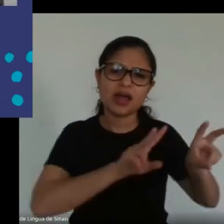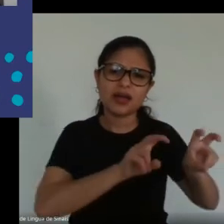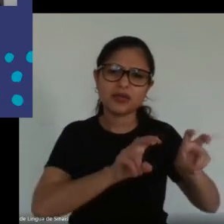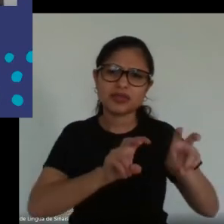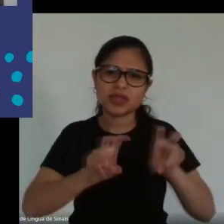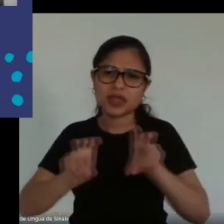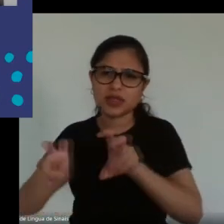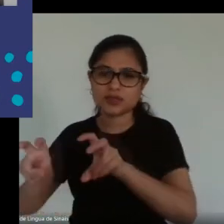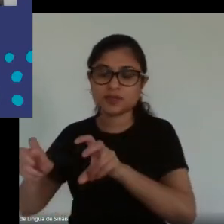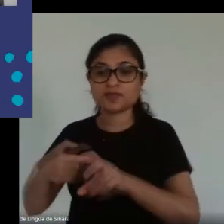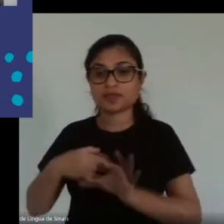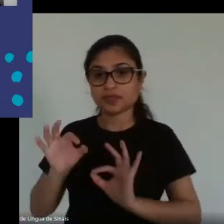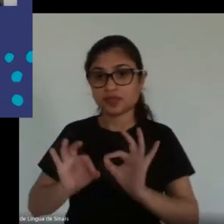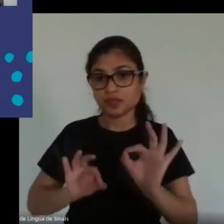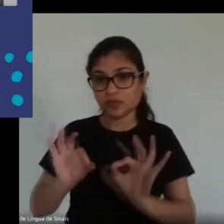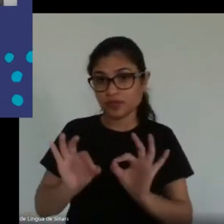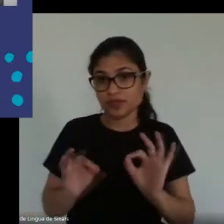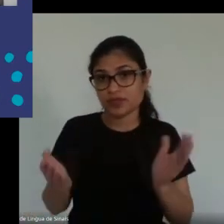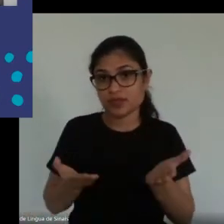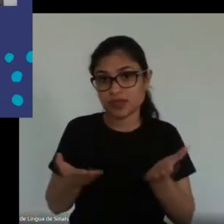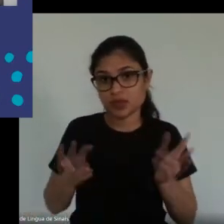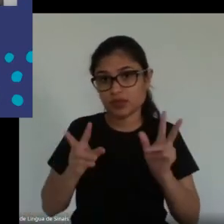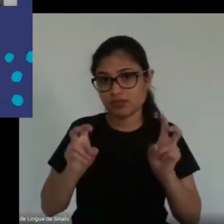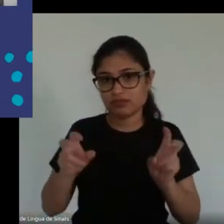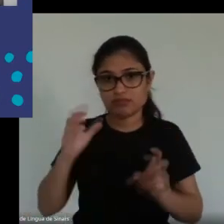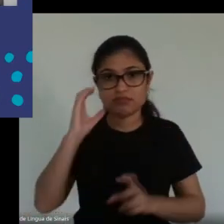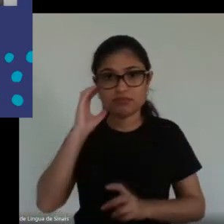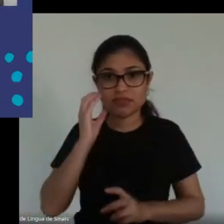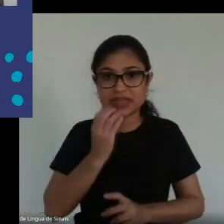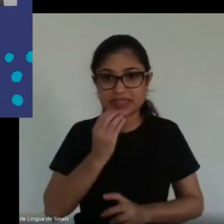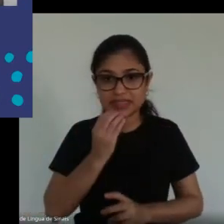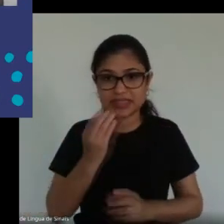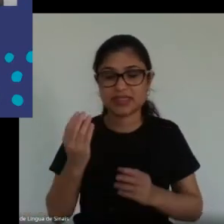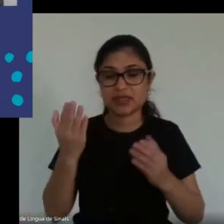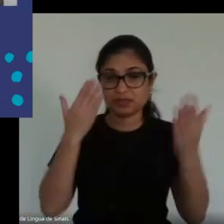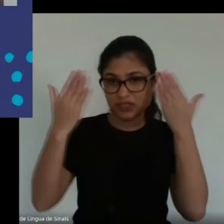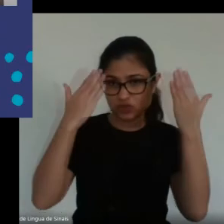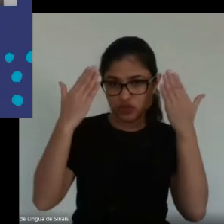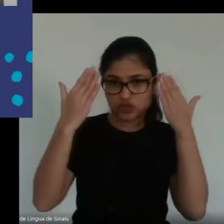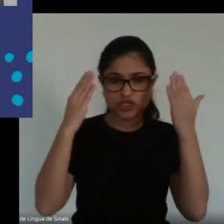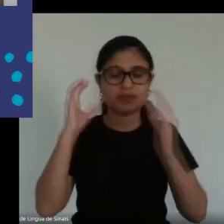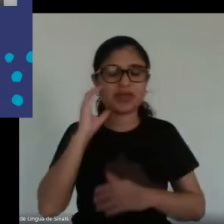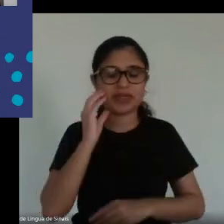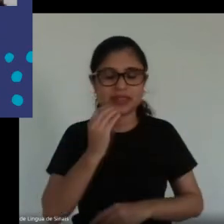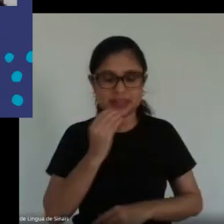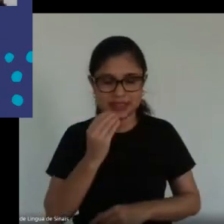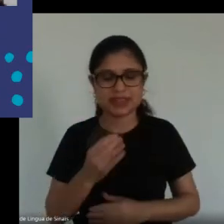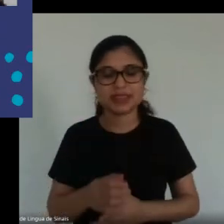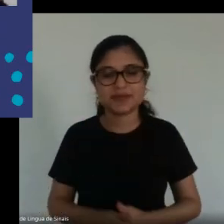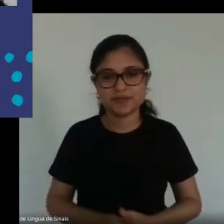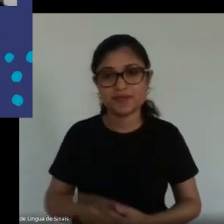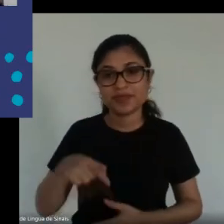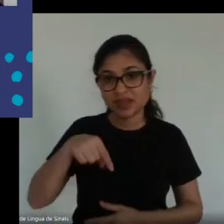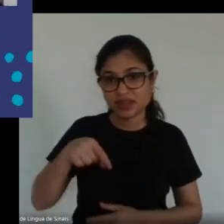da psicologia marxista. Então, eu queria convidar vocês, né? Hoje, essa live eu convidei bastante